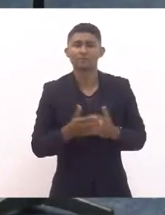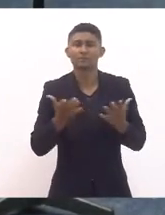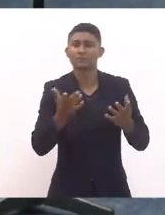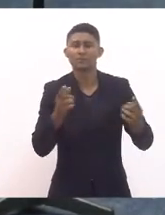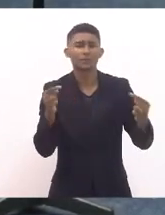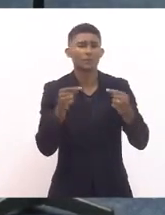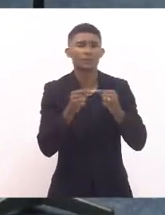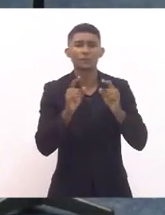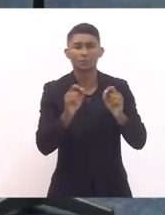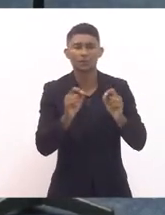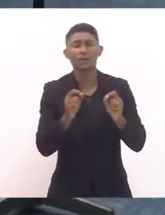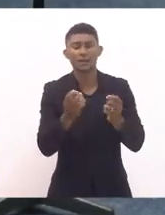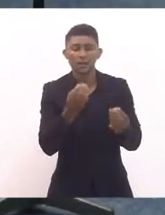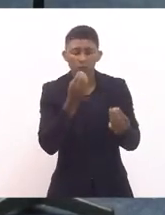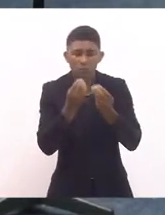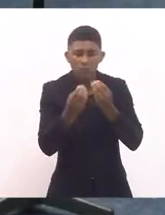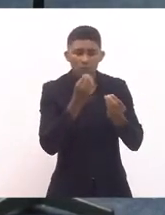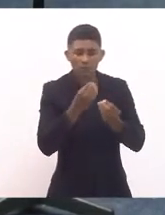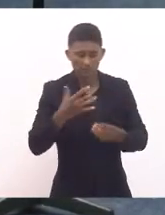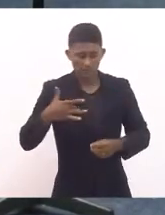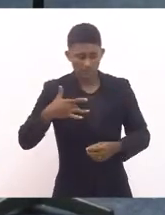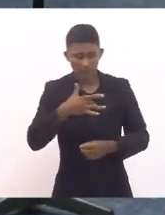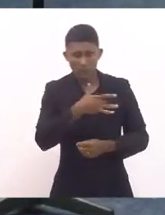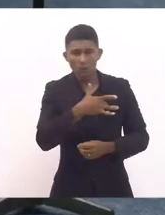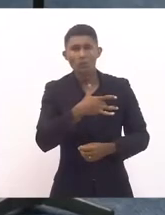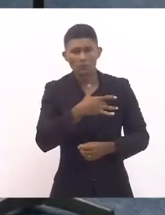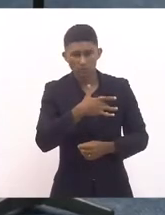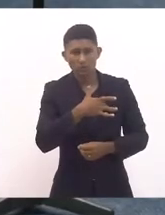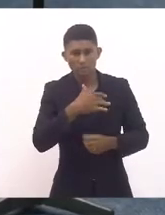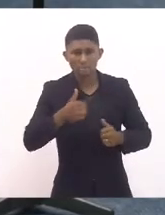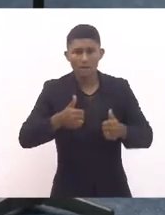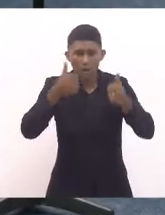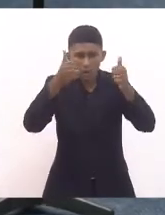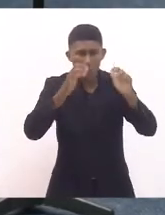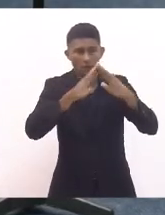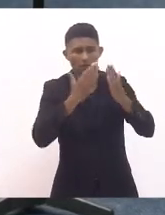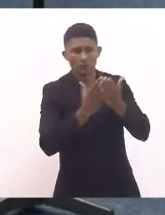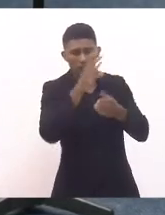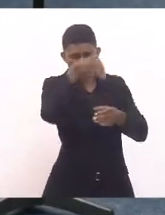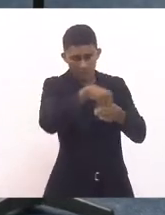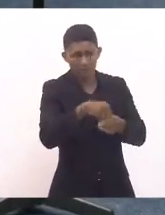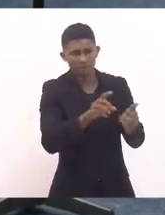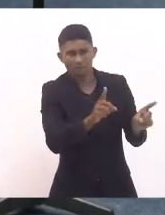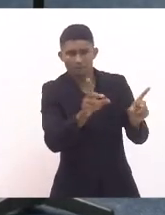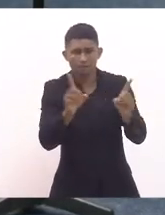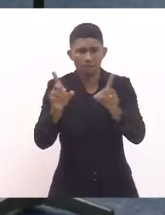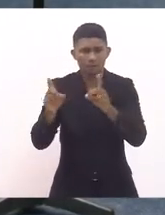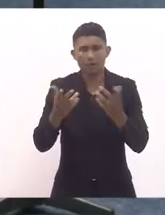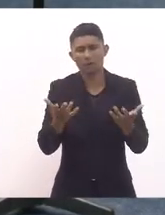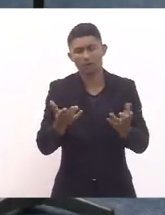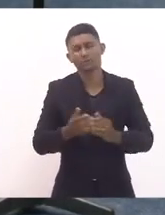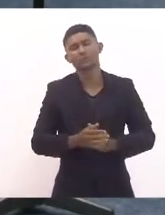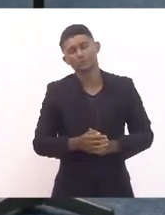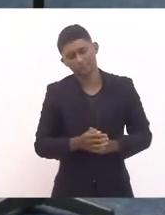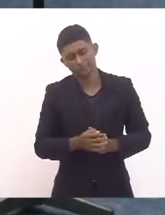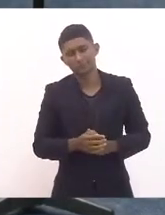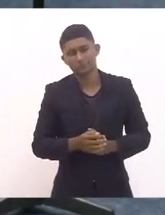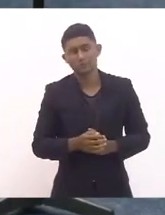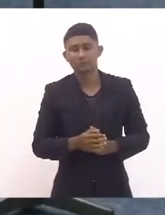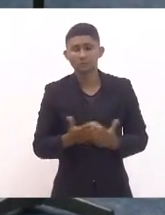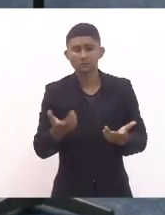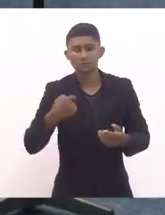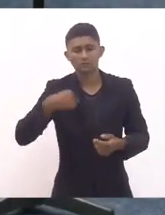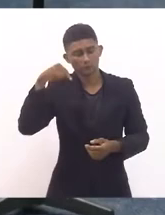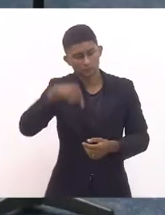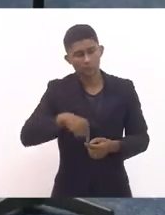possibilidade de alimento saudável para nossas crianças dentro das escolas. E, nesse sentido, deputada Lucinha, queria aqui